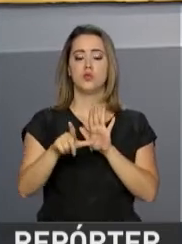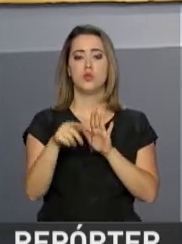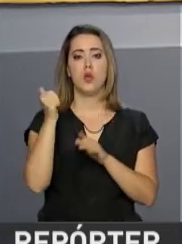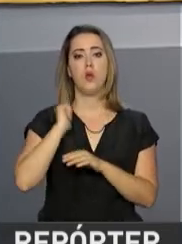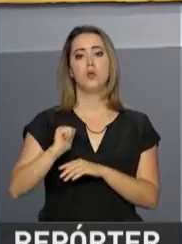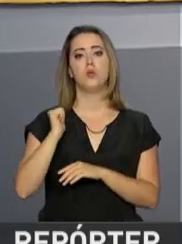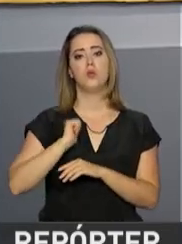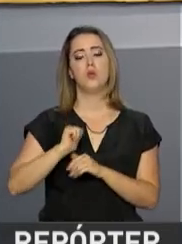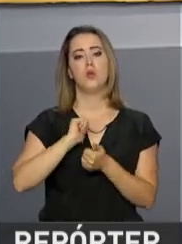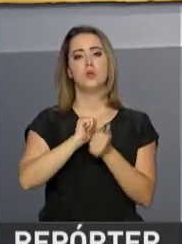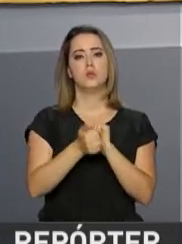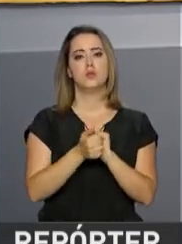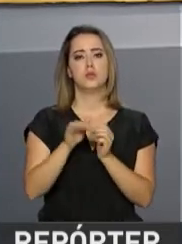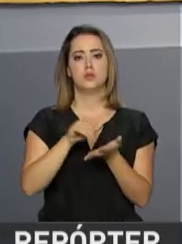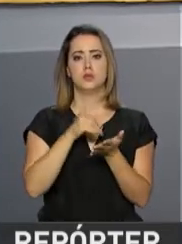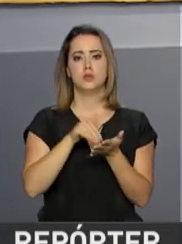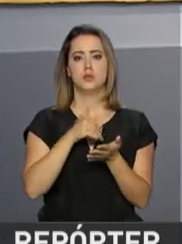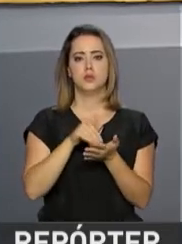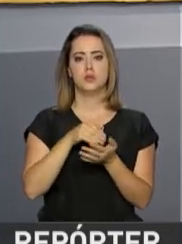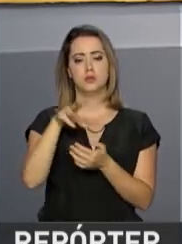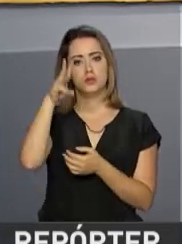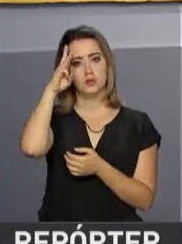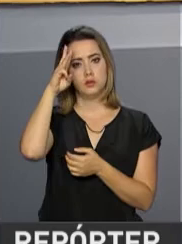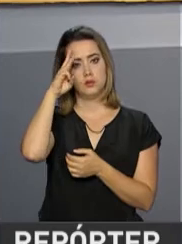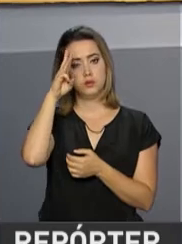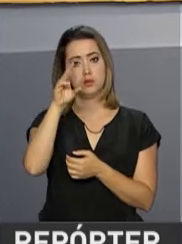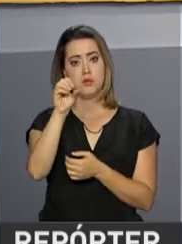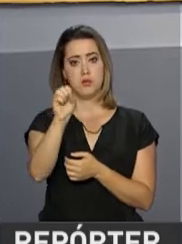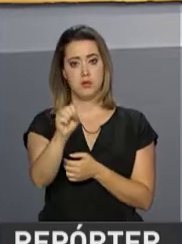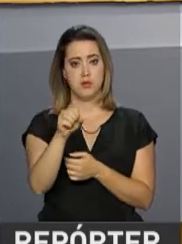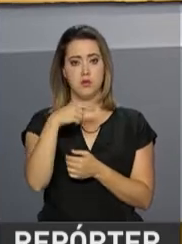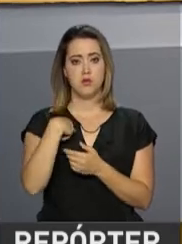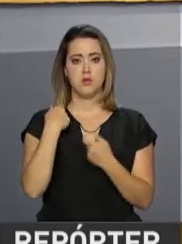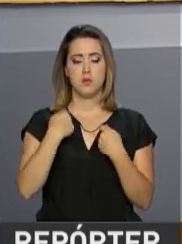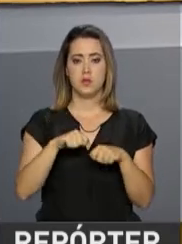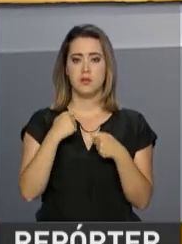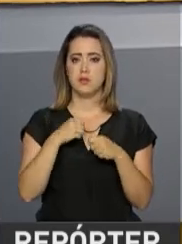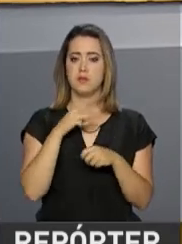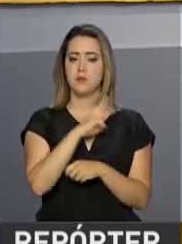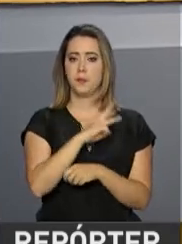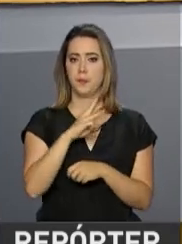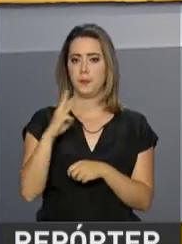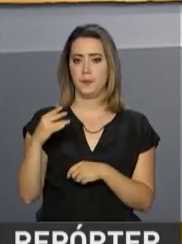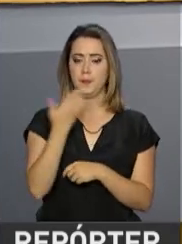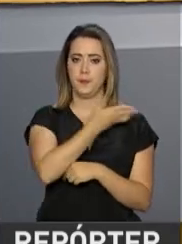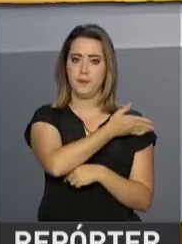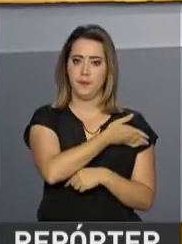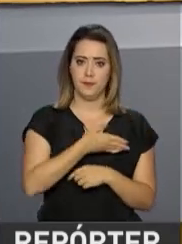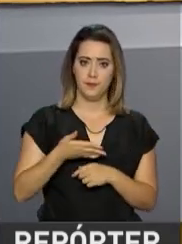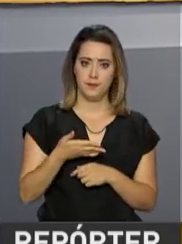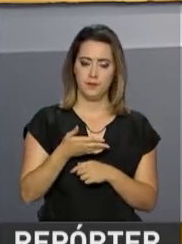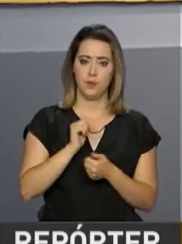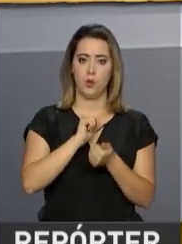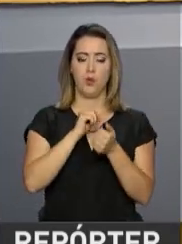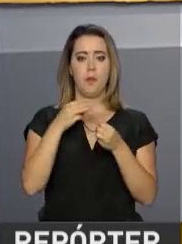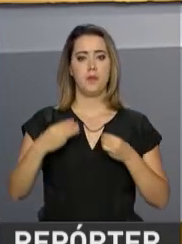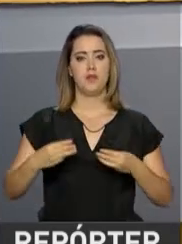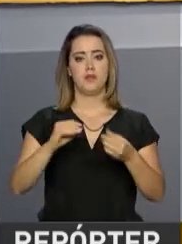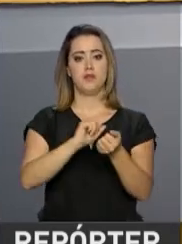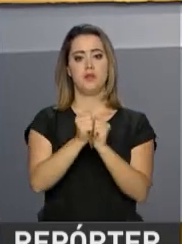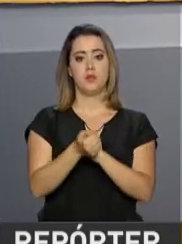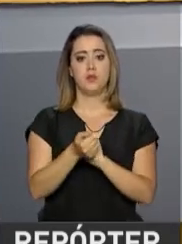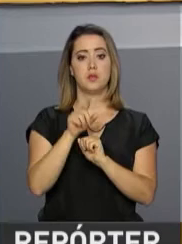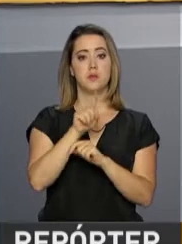as inscrições têm início na terça feira dia 8 e devem ser feitas exclusivamente pelo site do ministério do esporte o